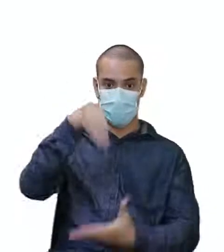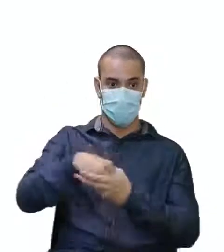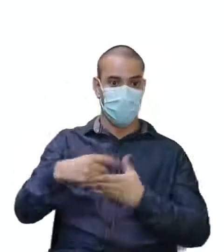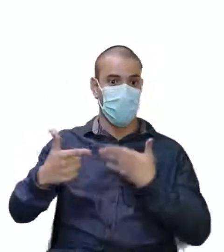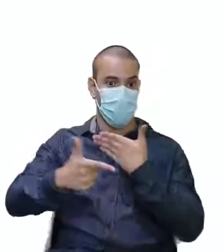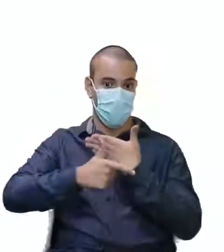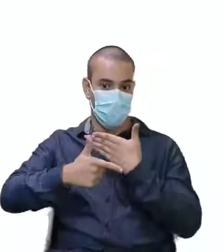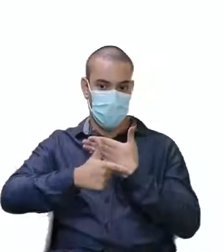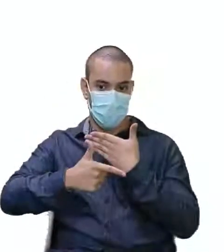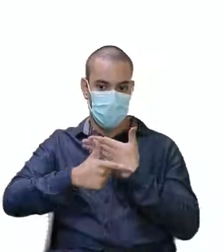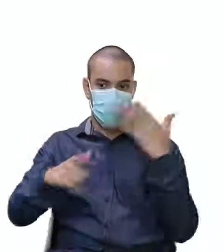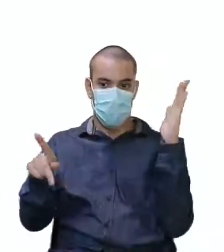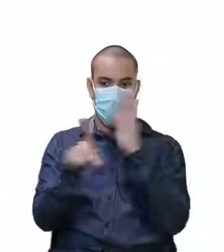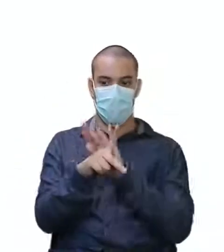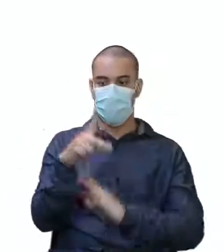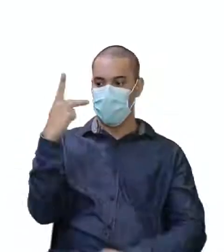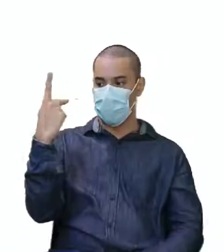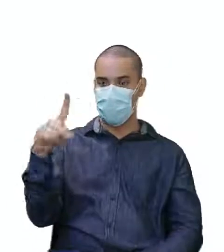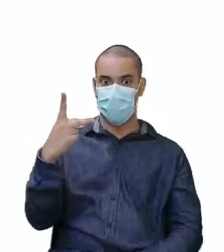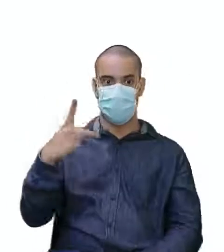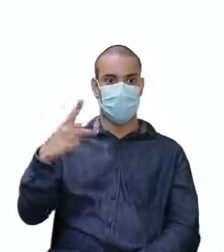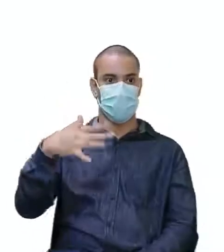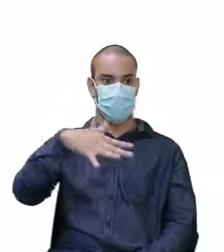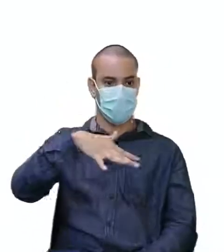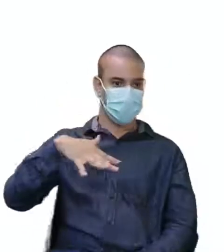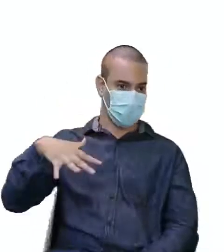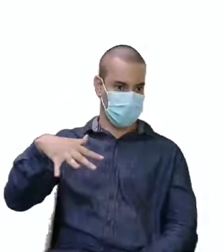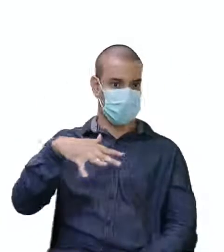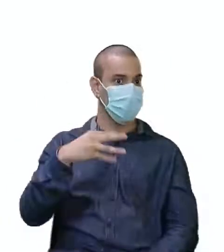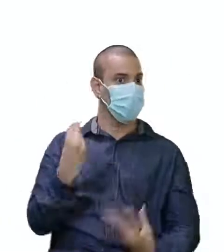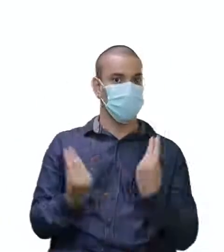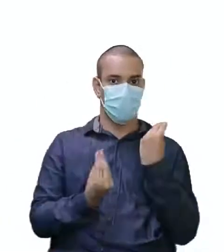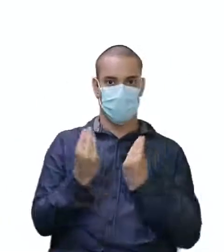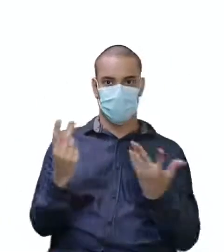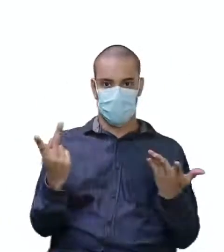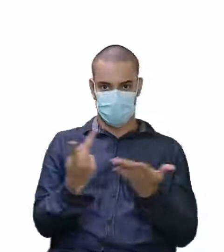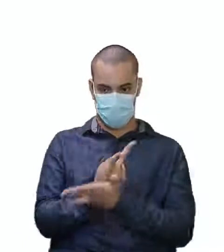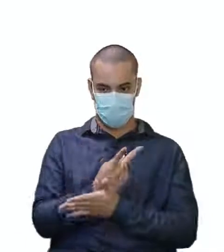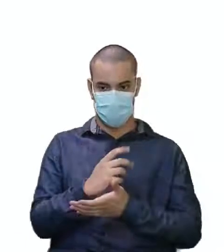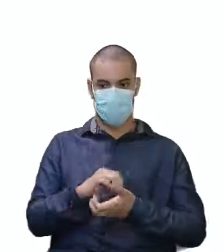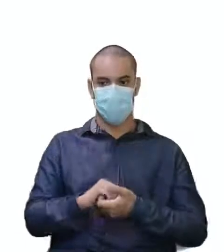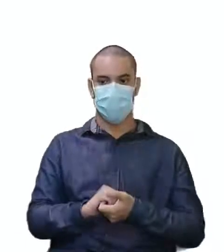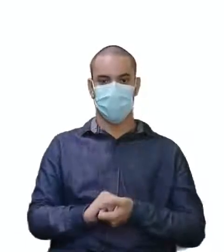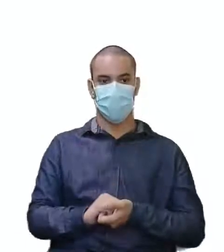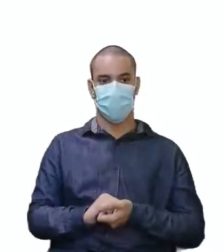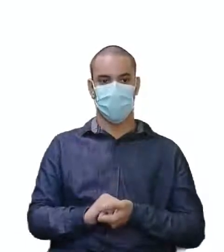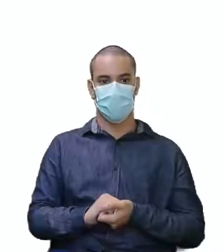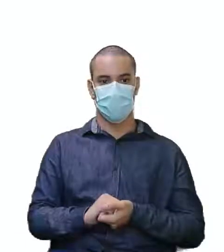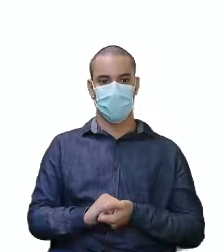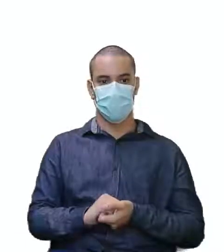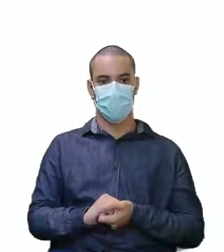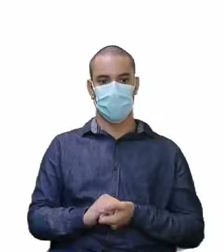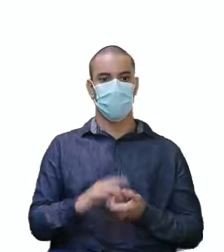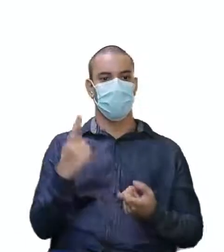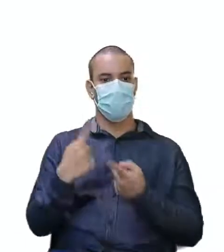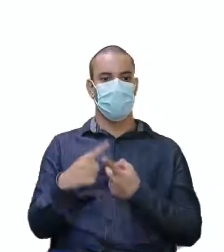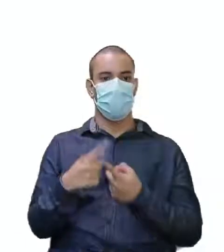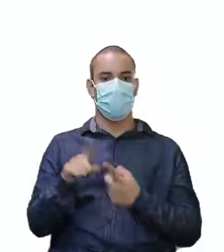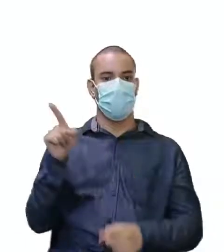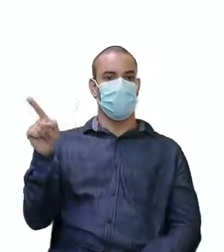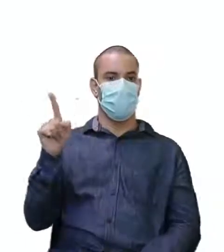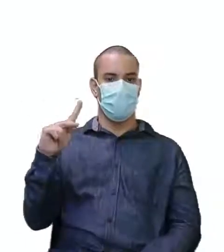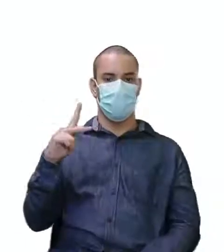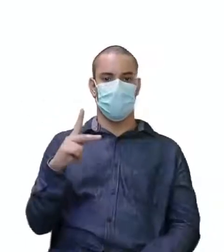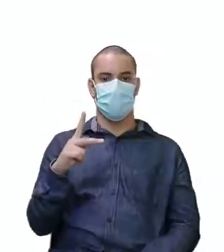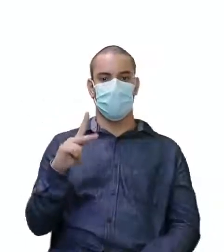papel daquele ambiente, daquele determinado ambiente. Tá? Ó, o fato aqui dele ser herbívoro, então quer dizer que ele